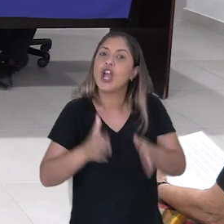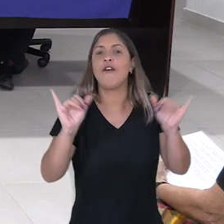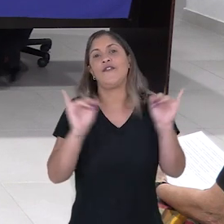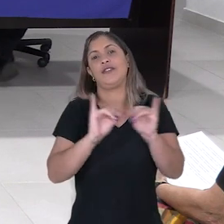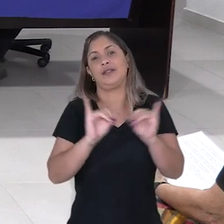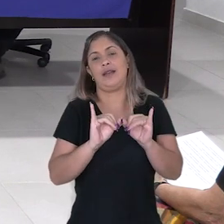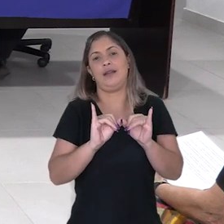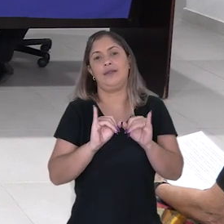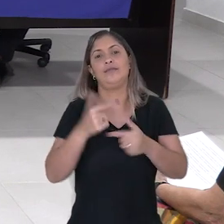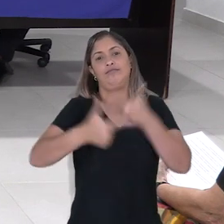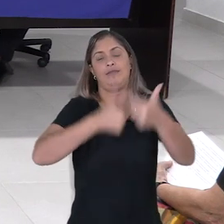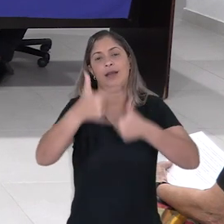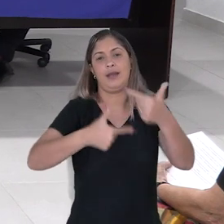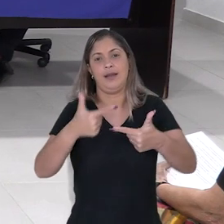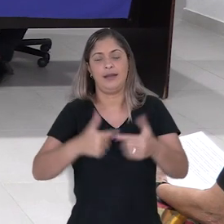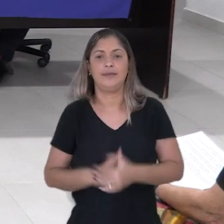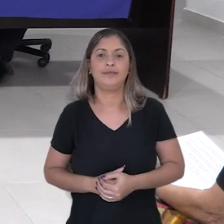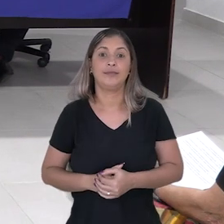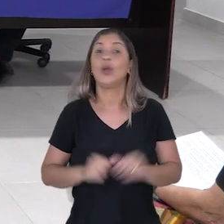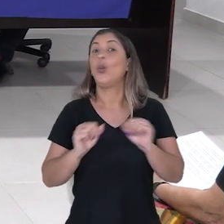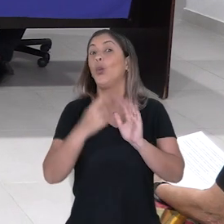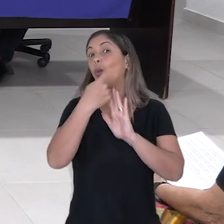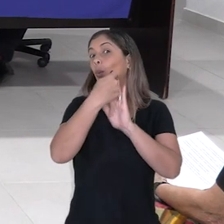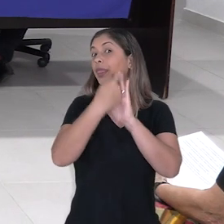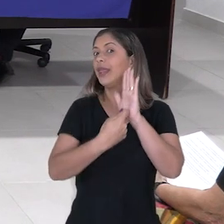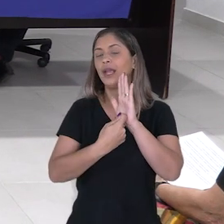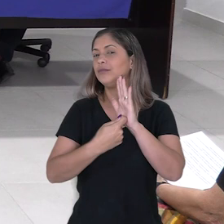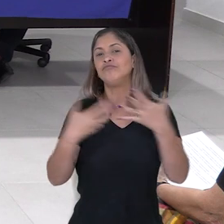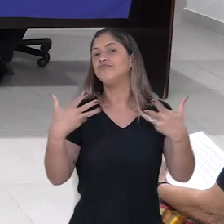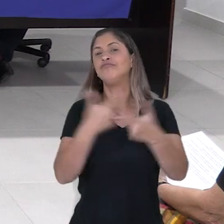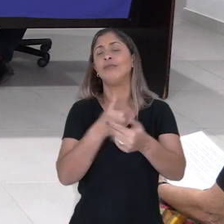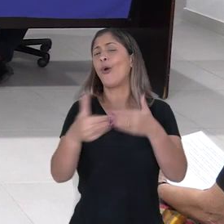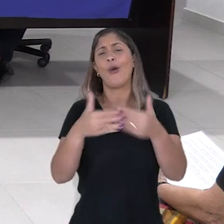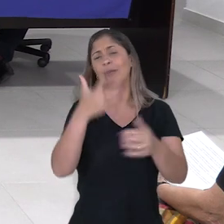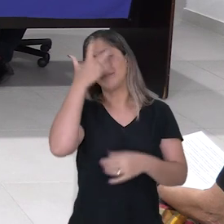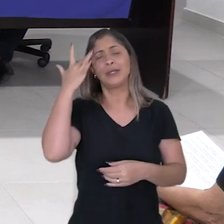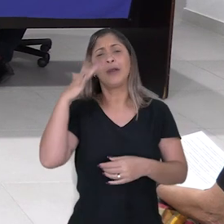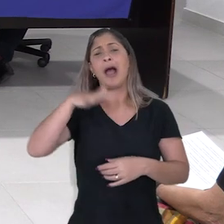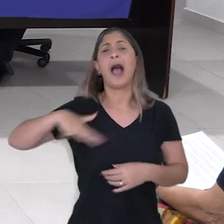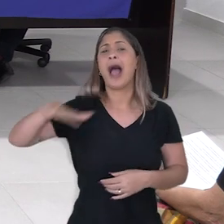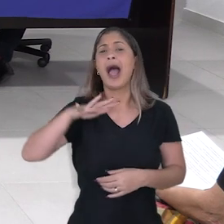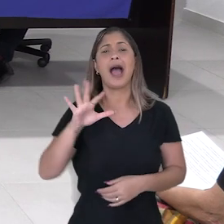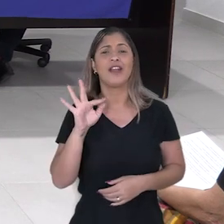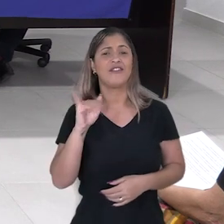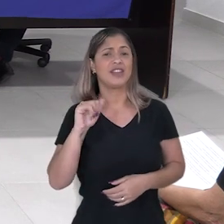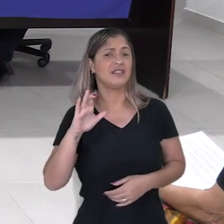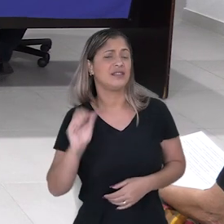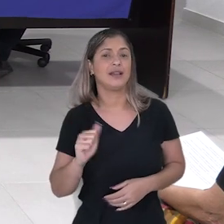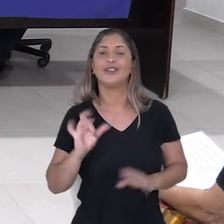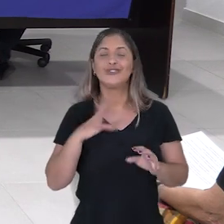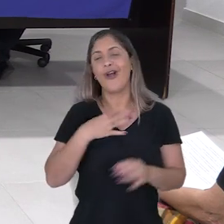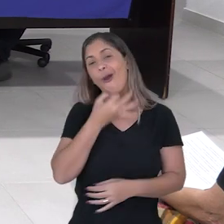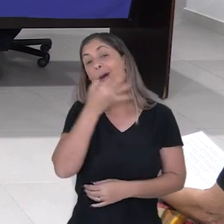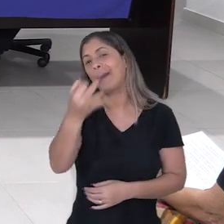fizeram boa parte do trabalho de tornar o texto palatável para qualquer um, né, da área de física ou não. Então, eu só queria fazer